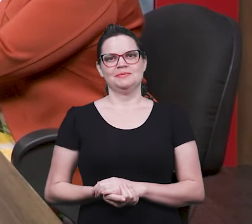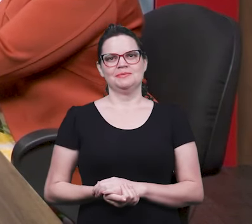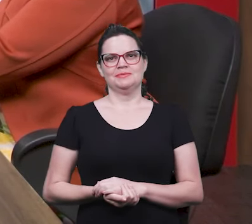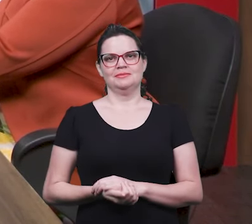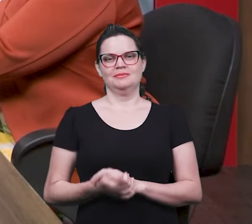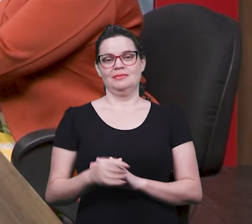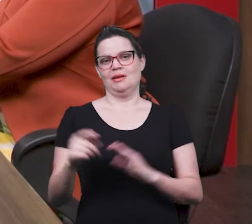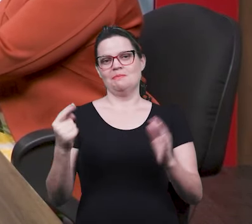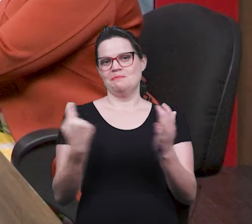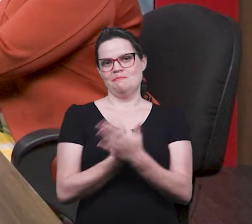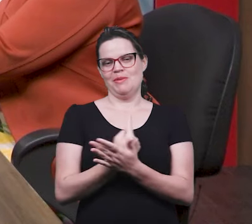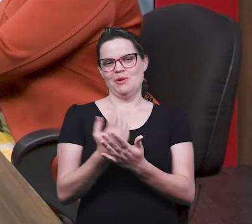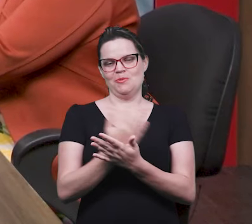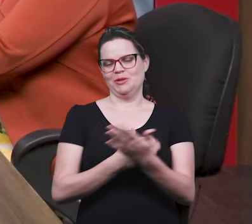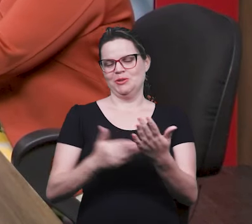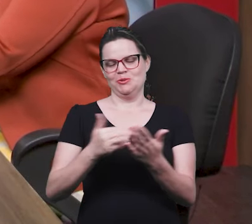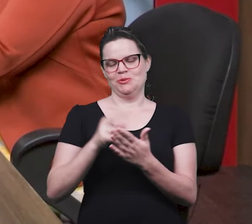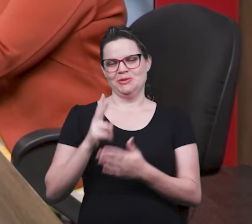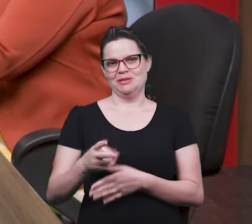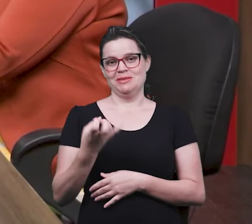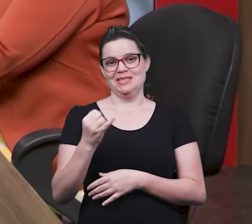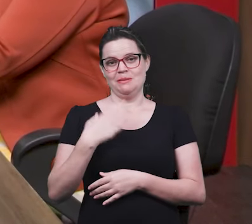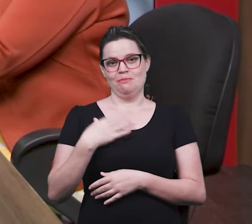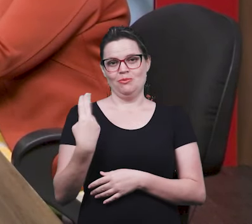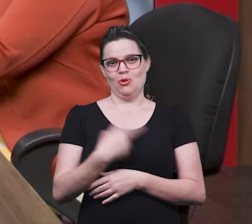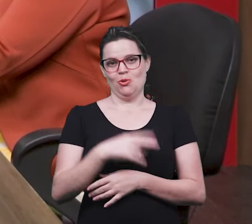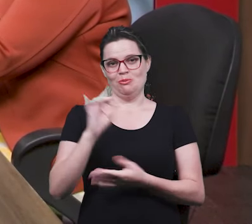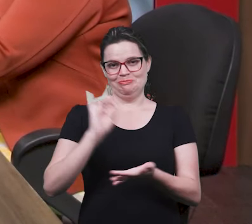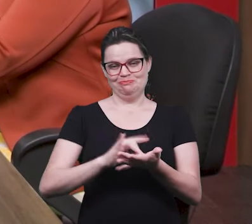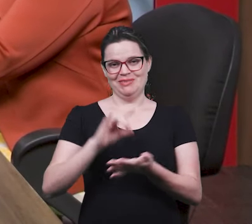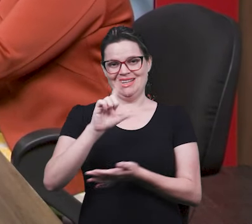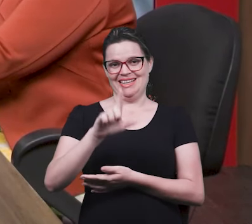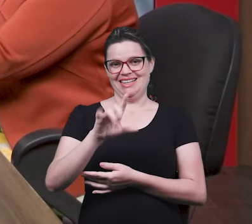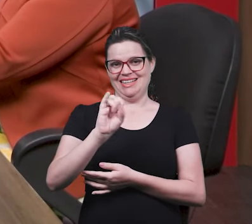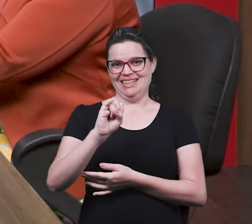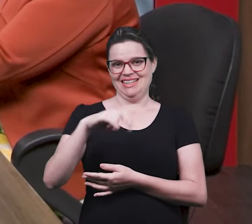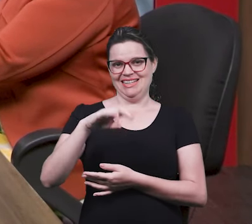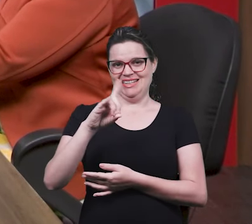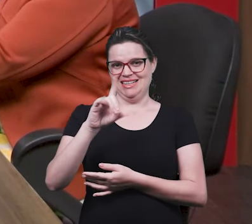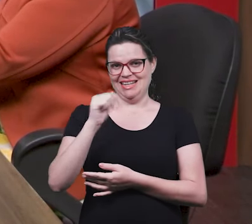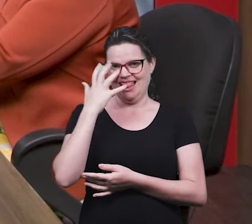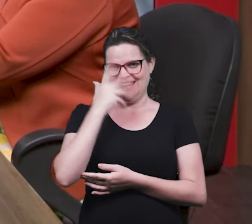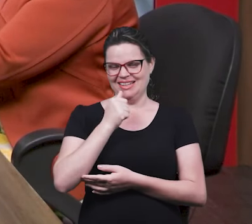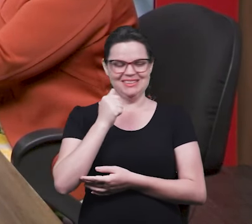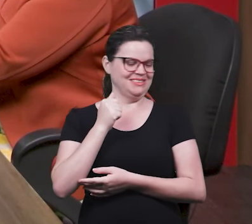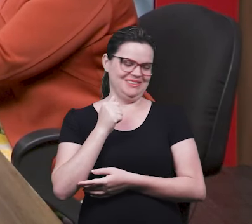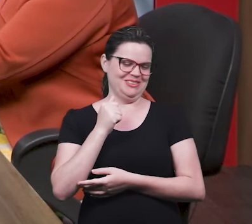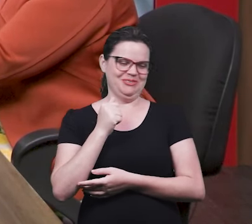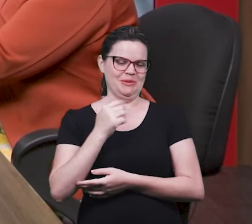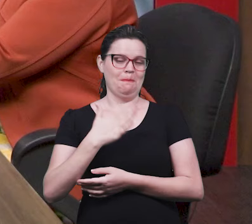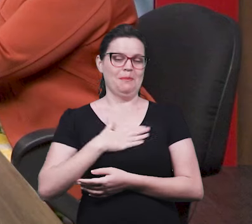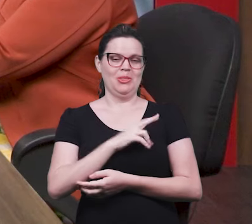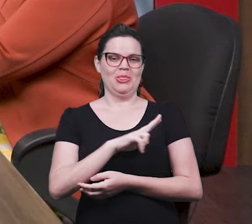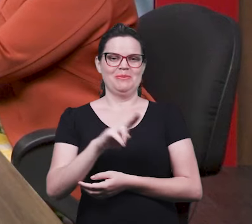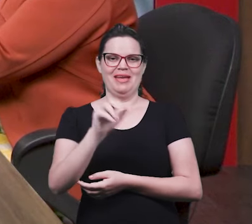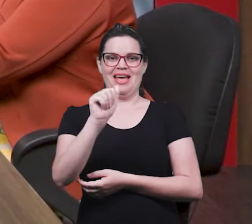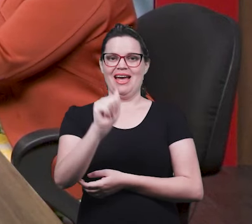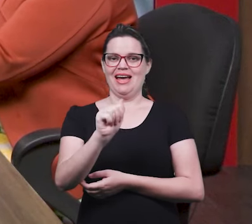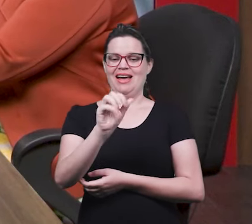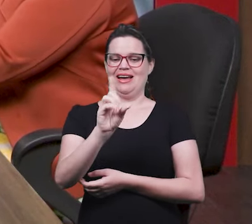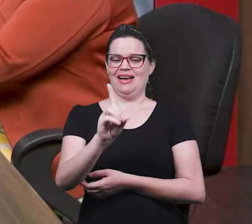A pergunta de todo mundo é se meu nome é Linda mesmo, né? Então, quero dizer que meu nome é